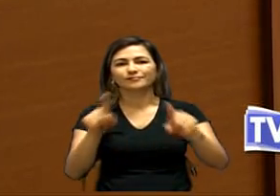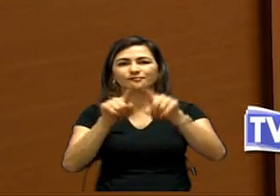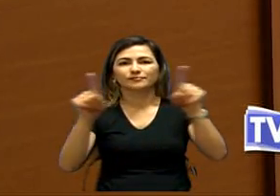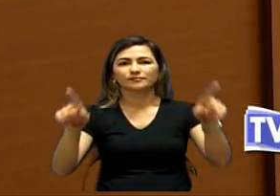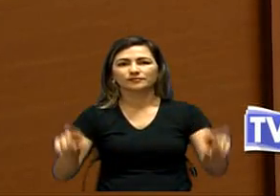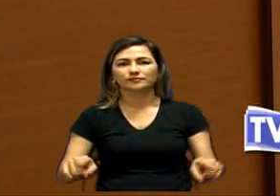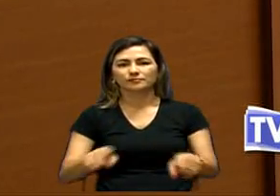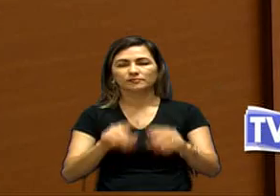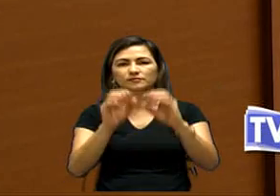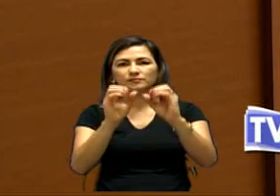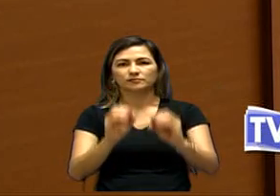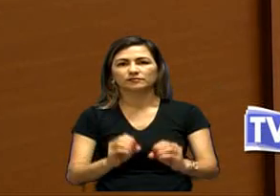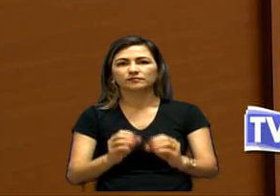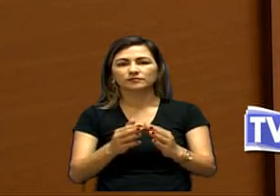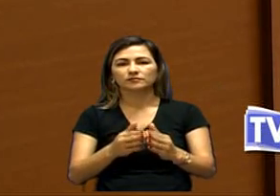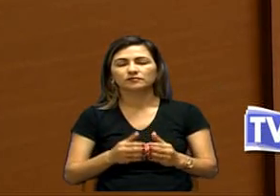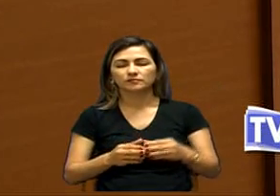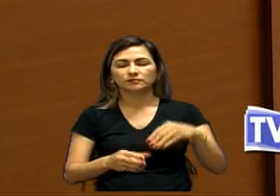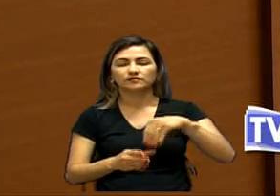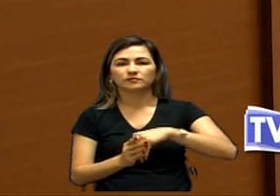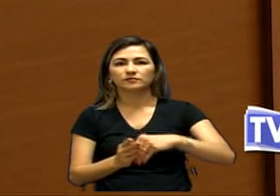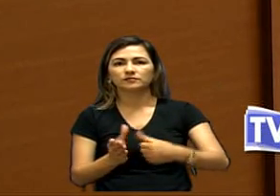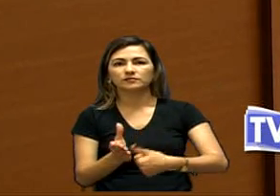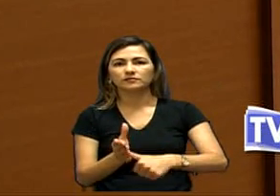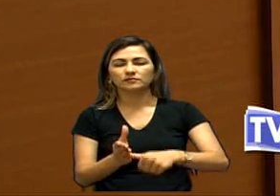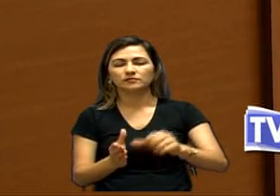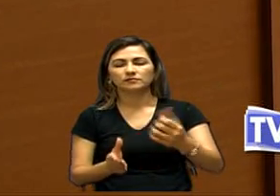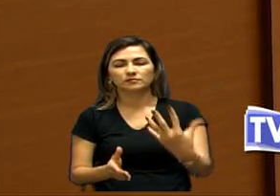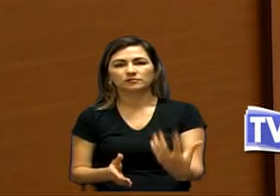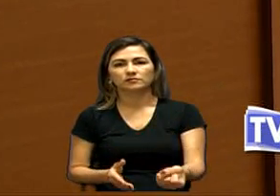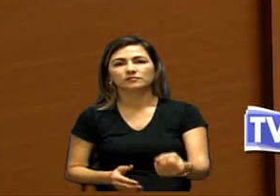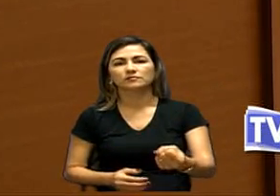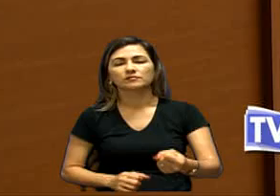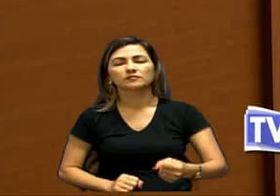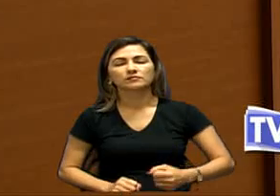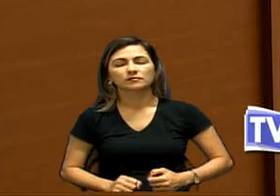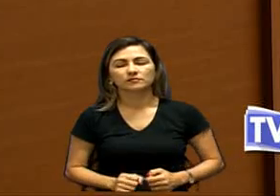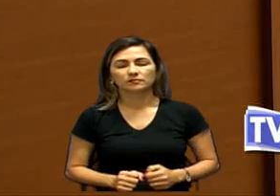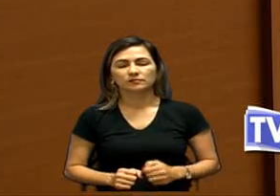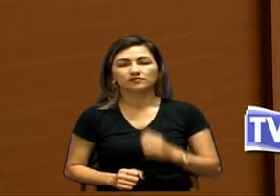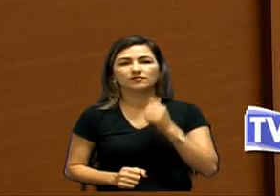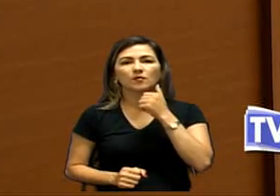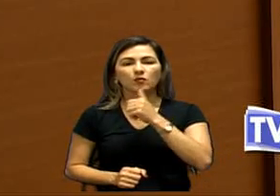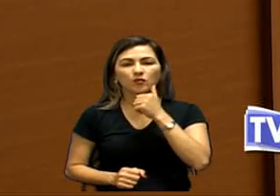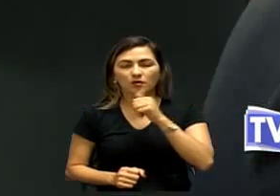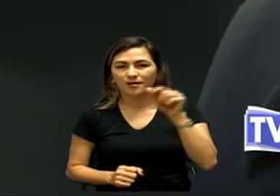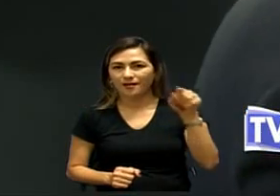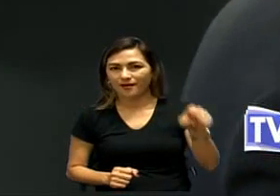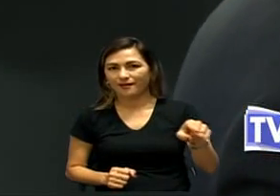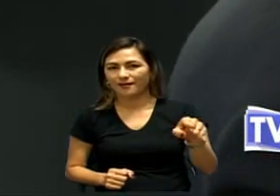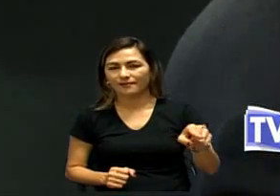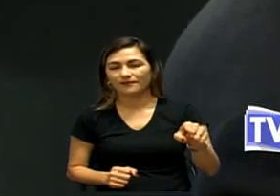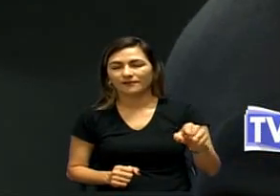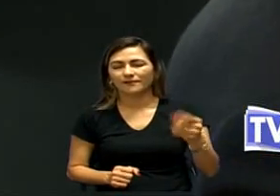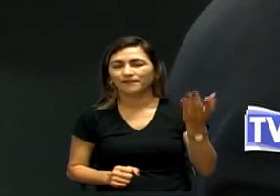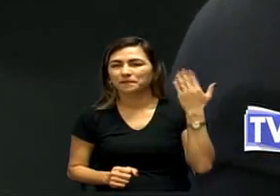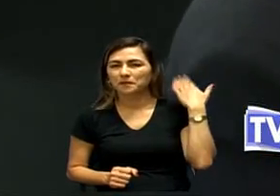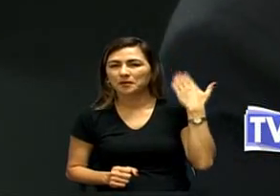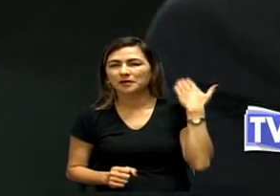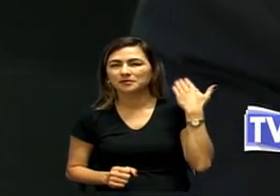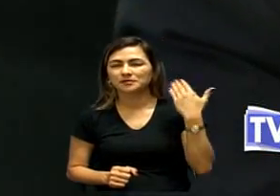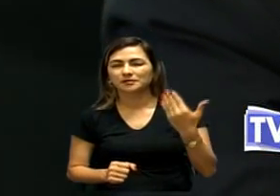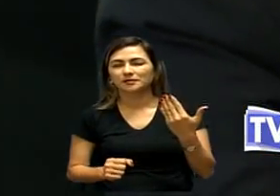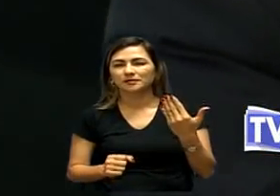Eu peço voto sim para dona Ivone, uma das primeiras que foi secretária na época